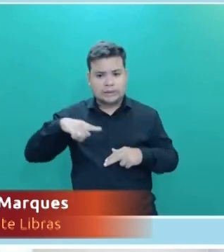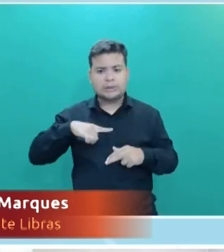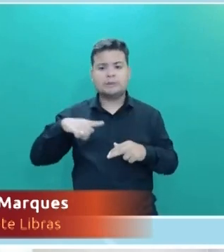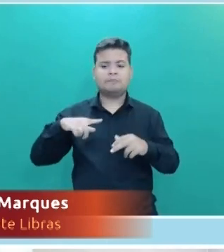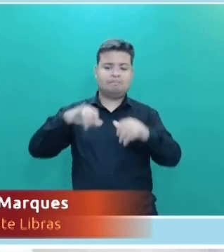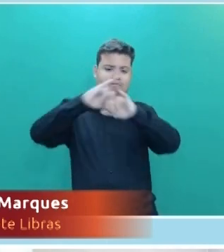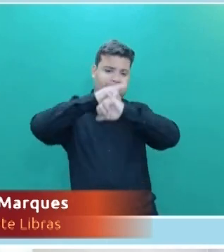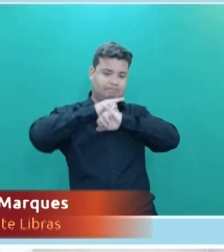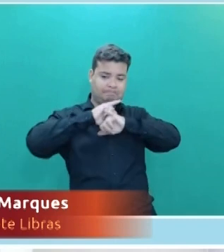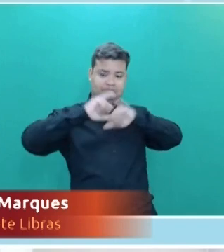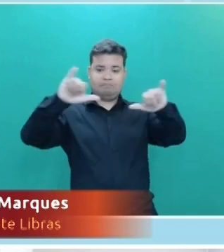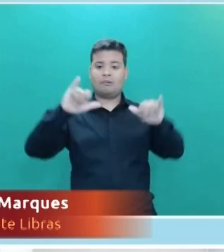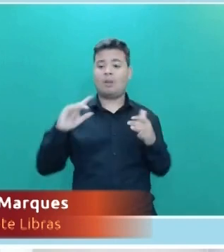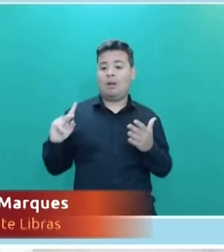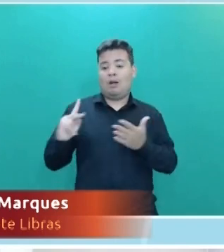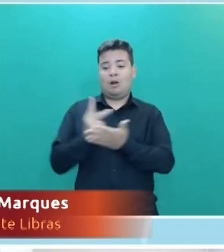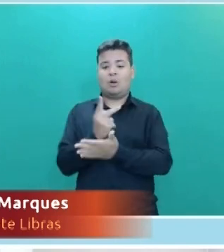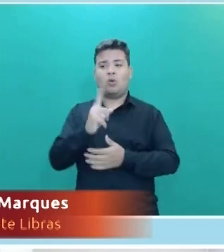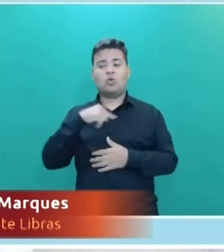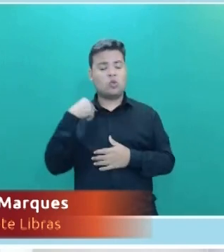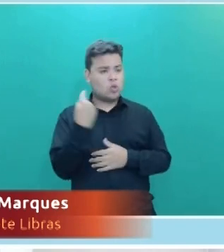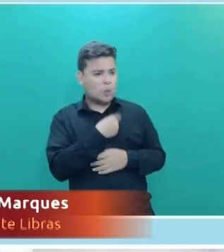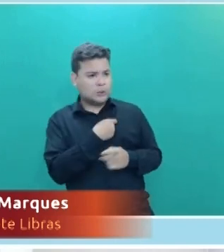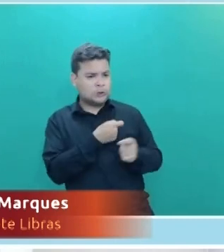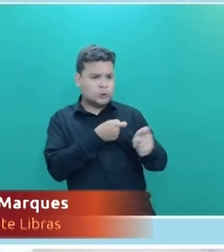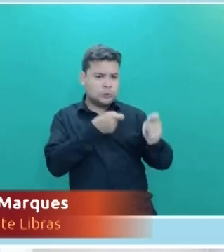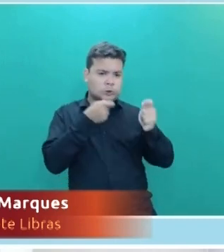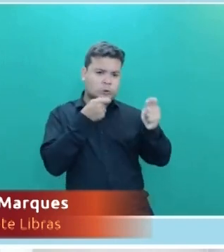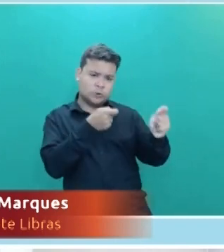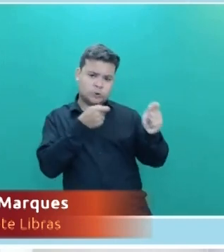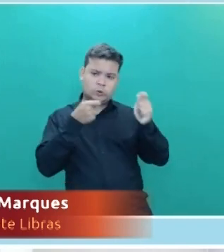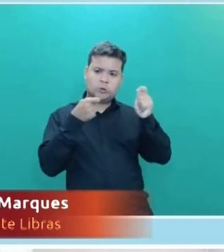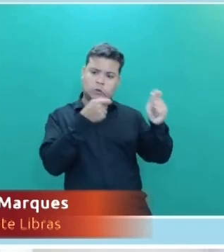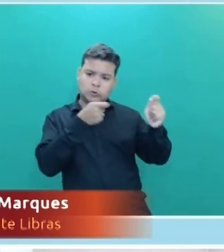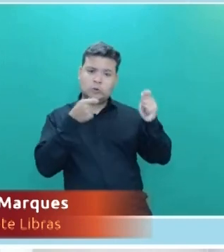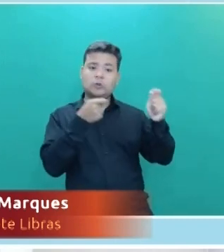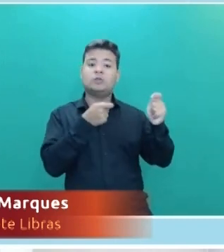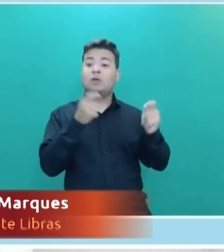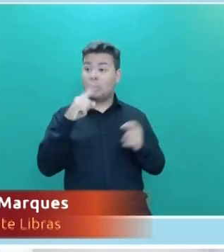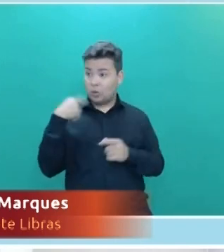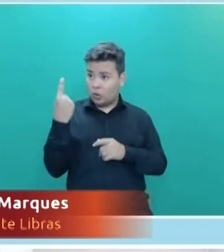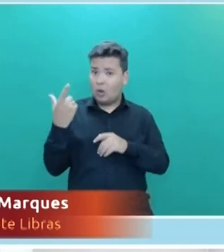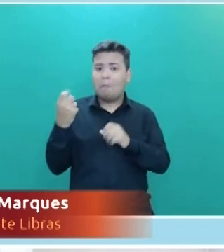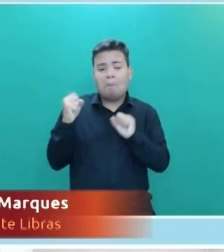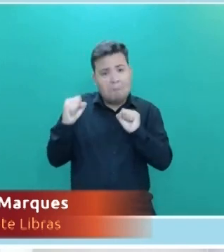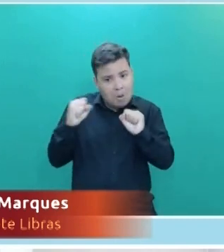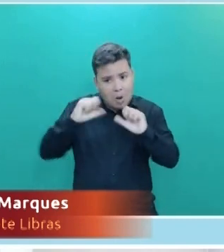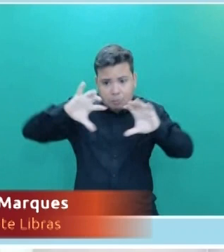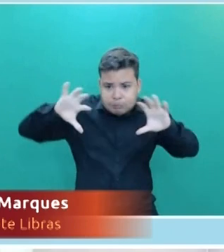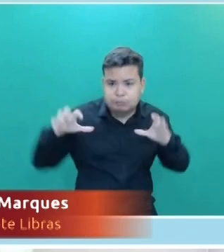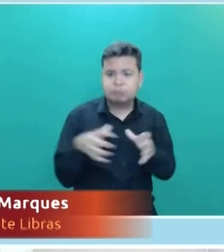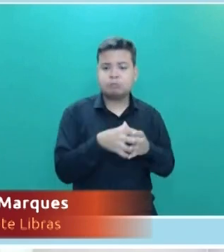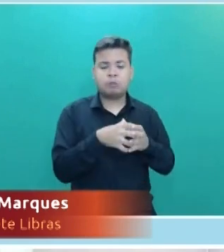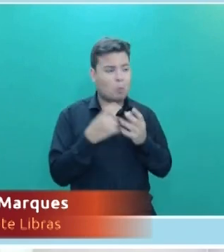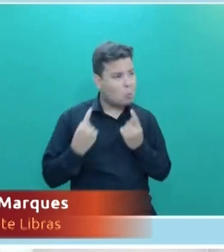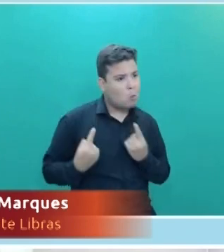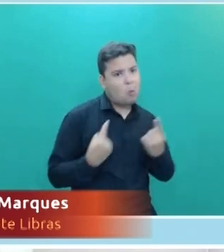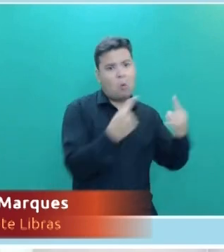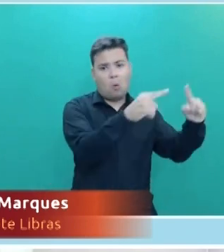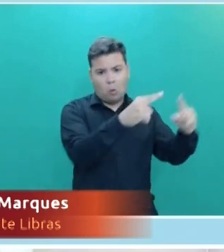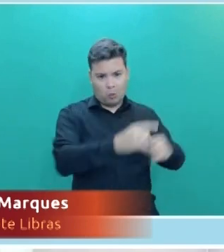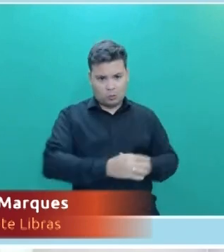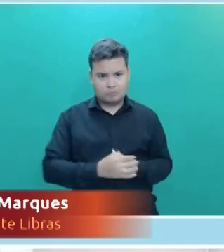um de nós, como consumidor, pode participar em fazer, exigir, ela tem um